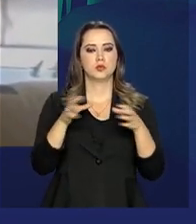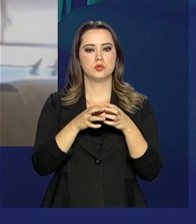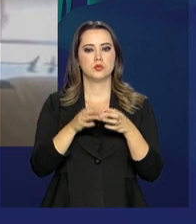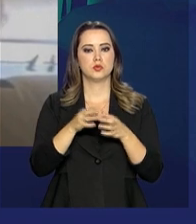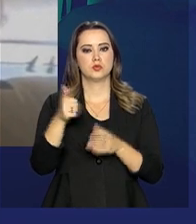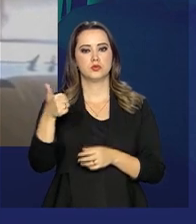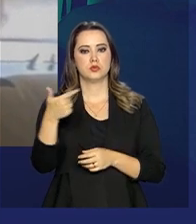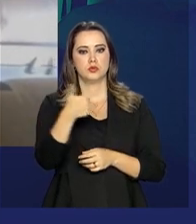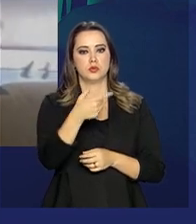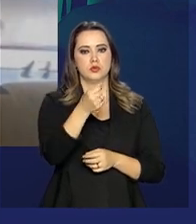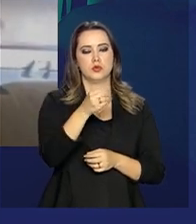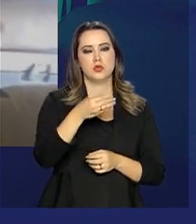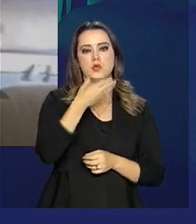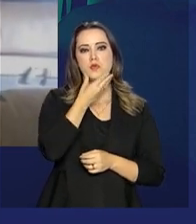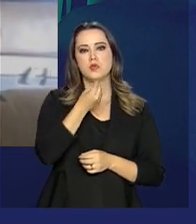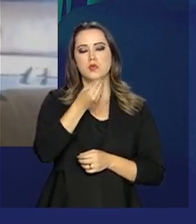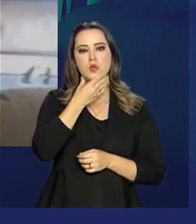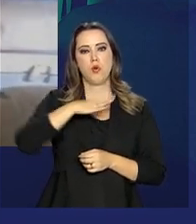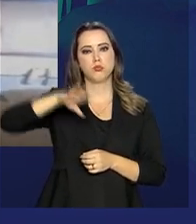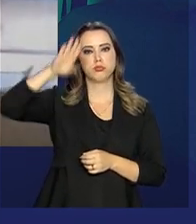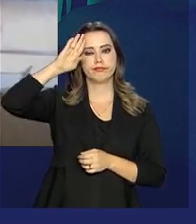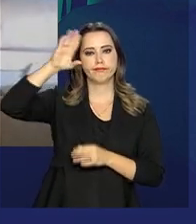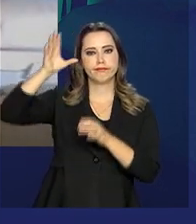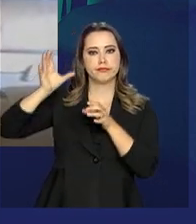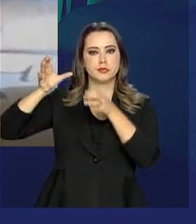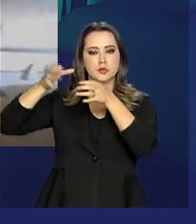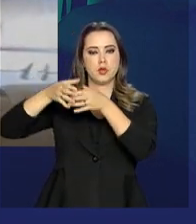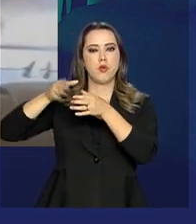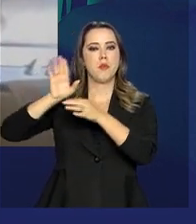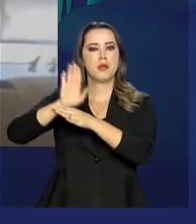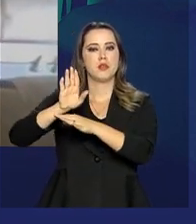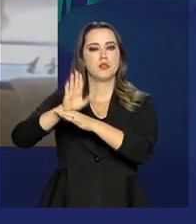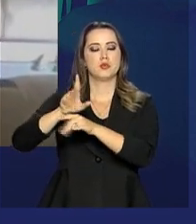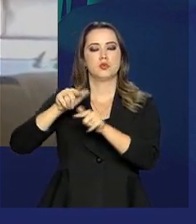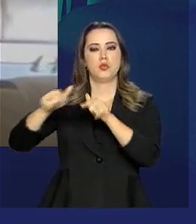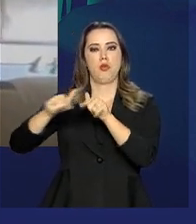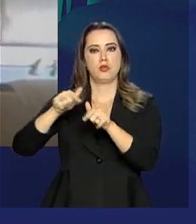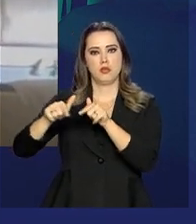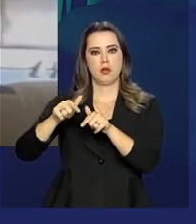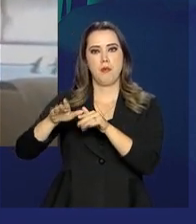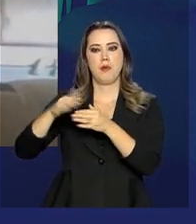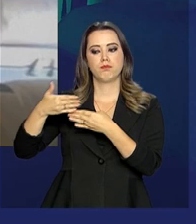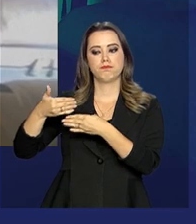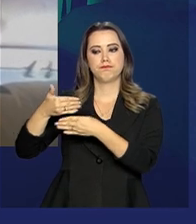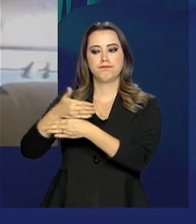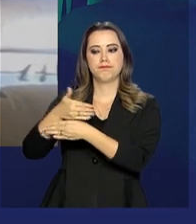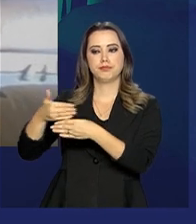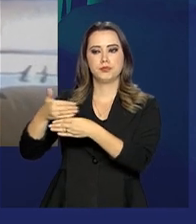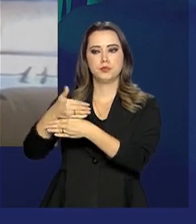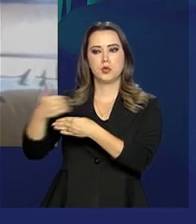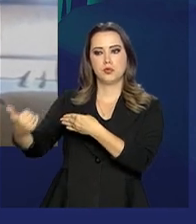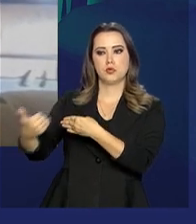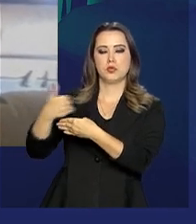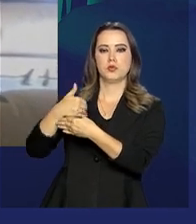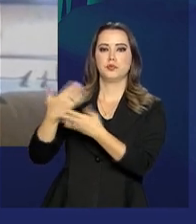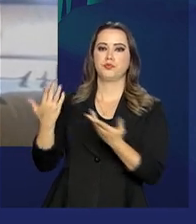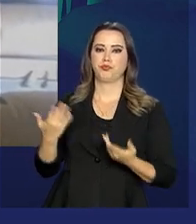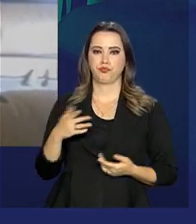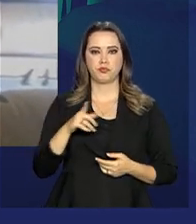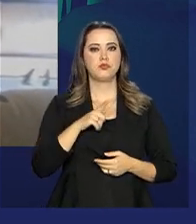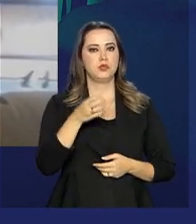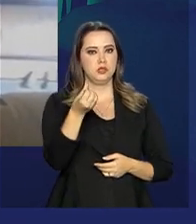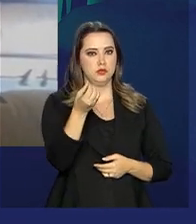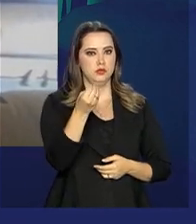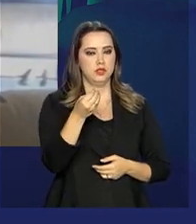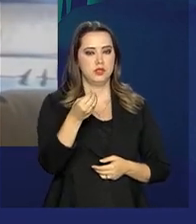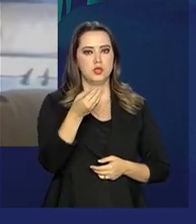120 homens da Força Nacional de Segurança para reforçar a atuação na fronteira. Nesta segunda-feira, um grupo de 60